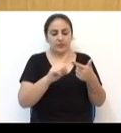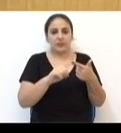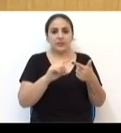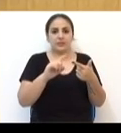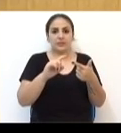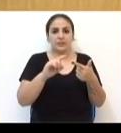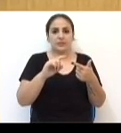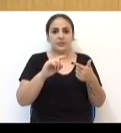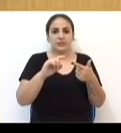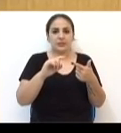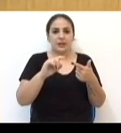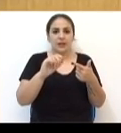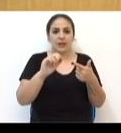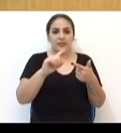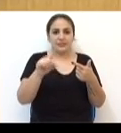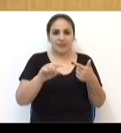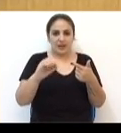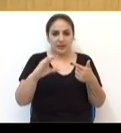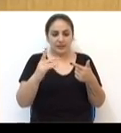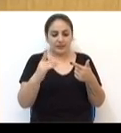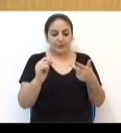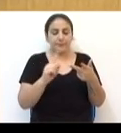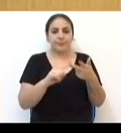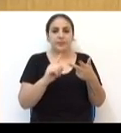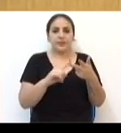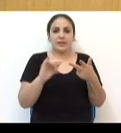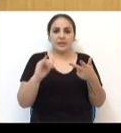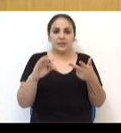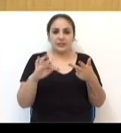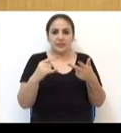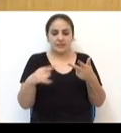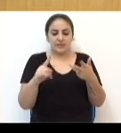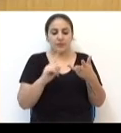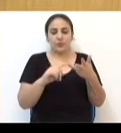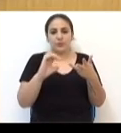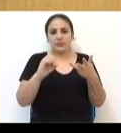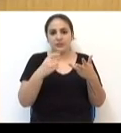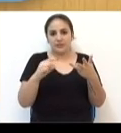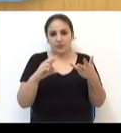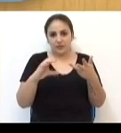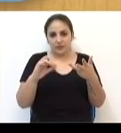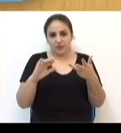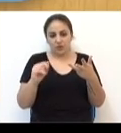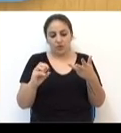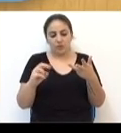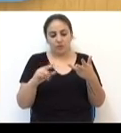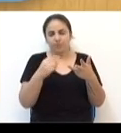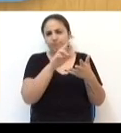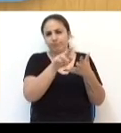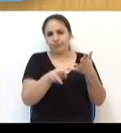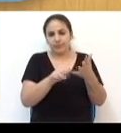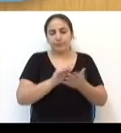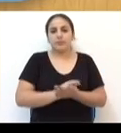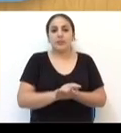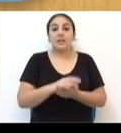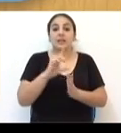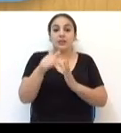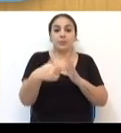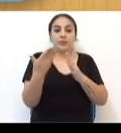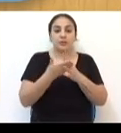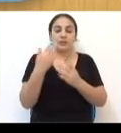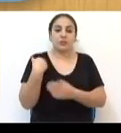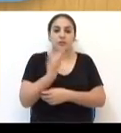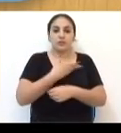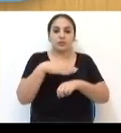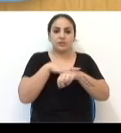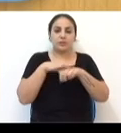Záquia, Integração, Santa Marta, São José e São Cristóvão II. E depois do intervalo, a gente